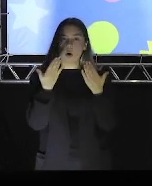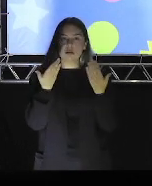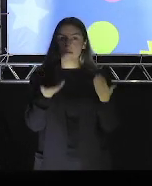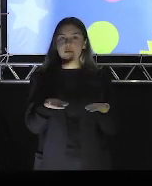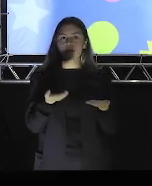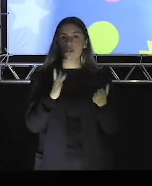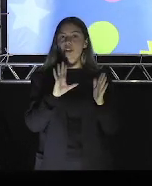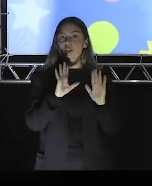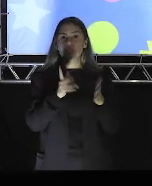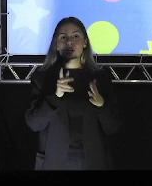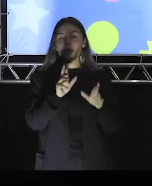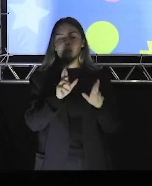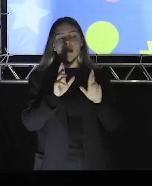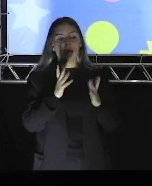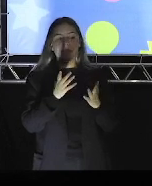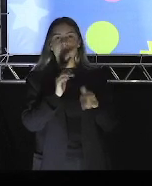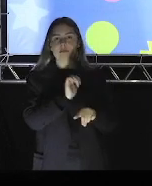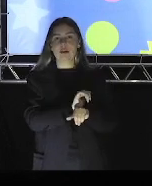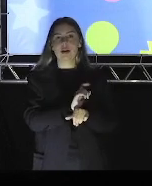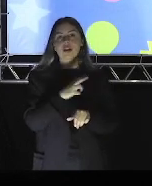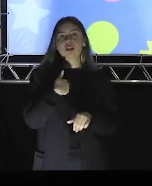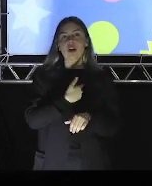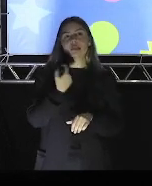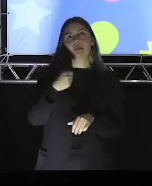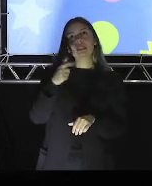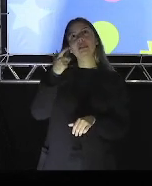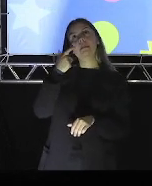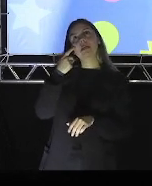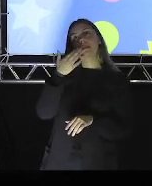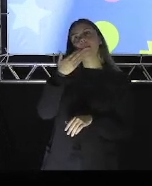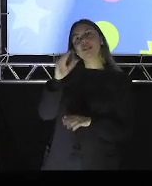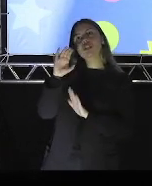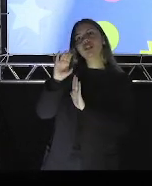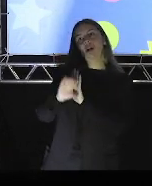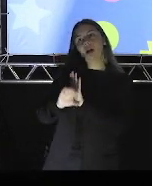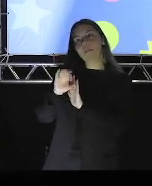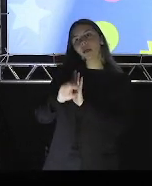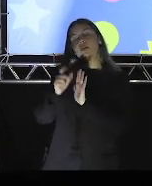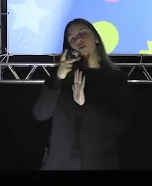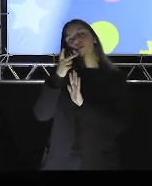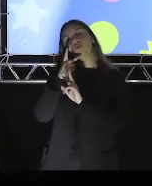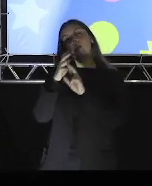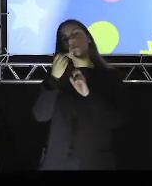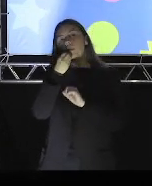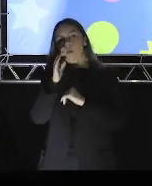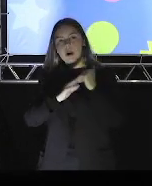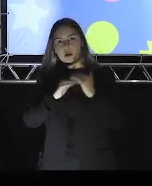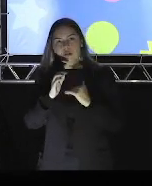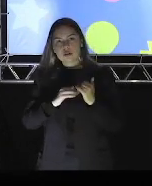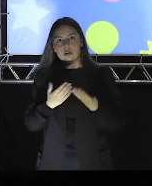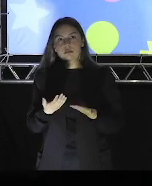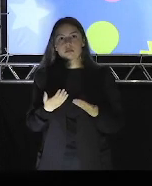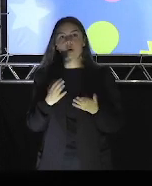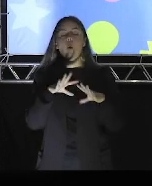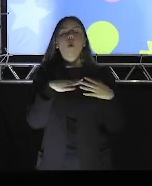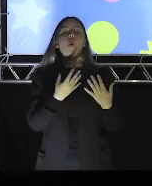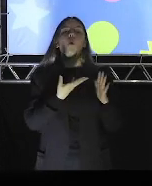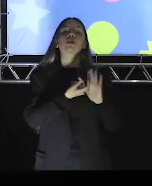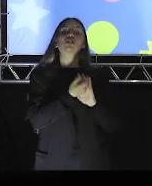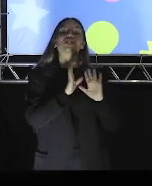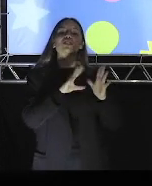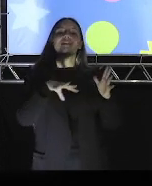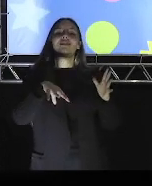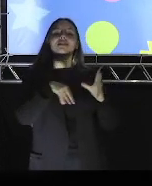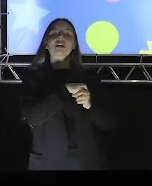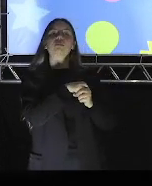é esperado. A gente precisa, será, que de um capítulo para falar sobre boas práticas ou agilidade já está